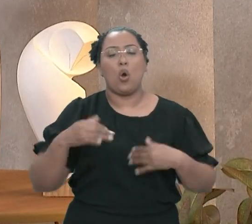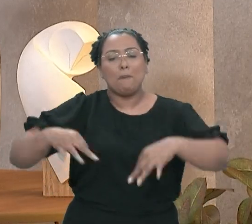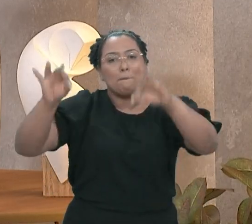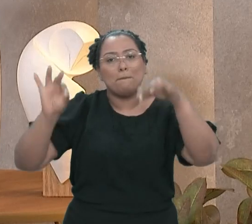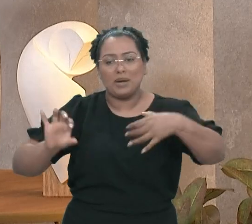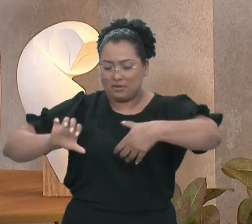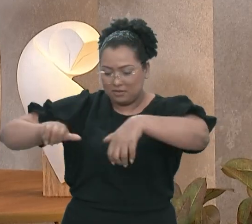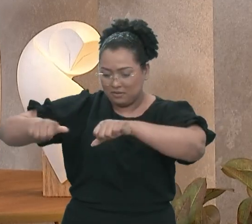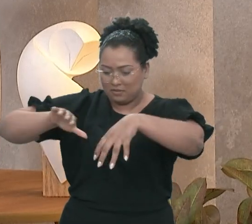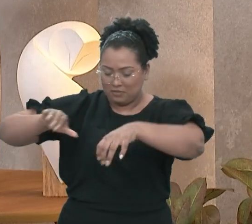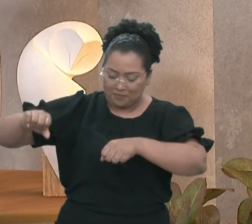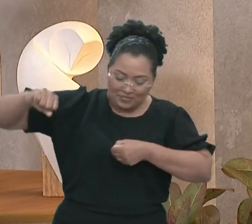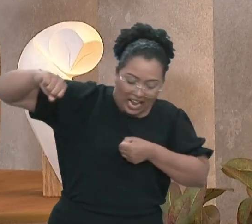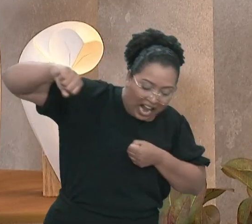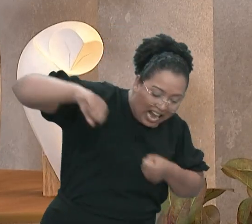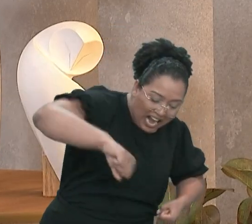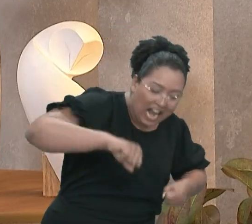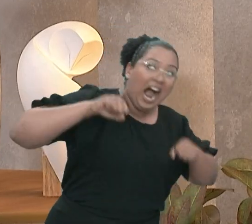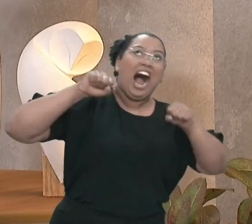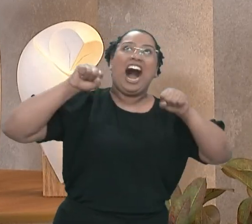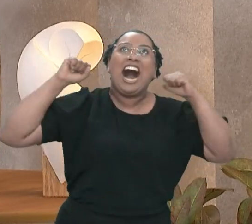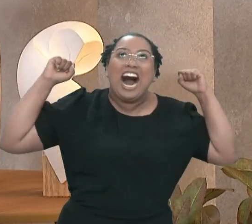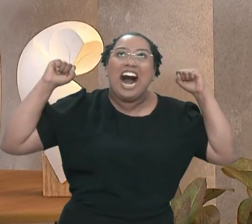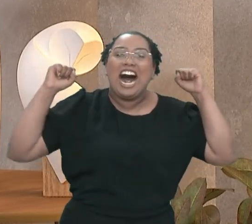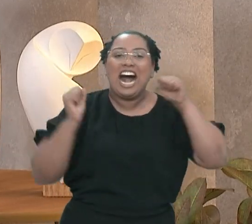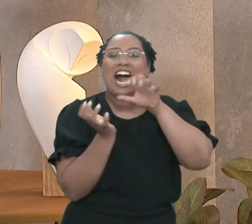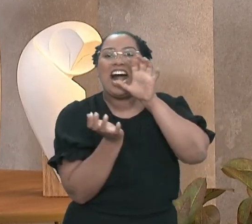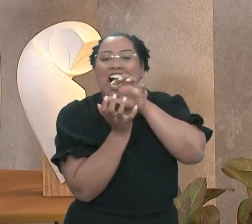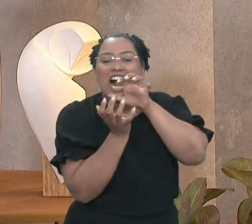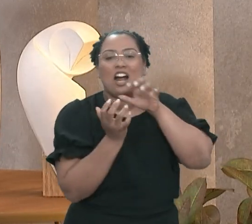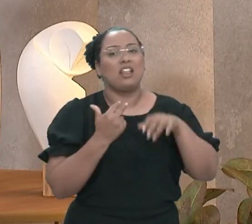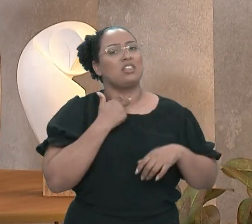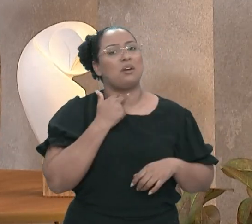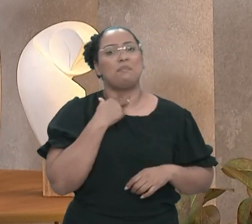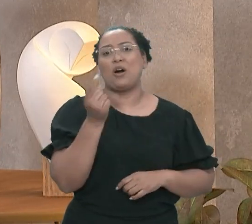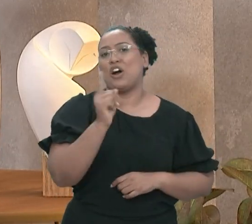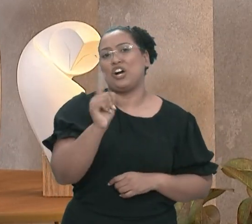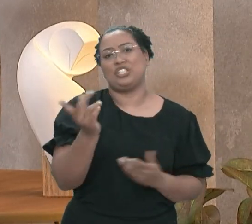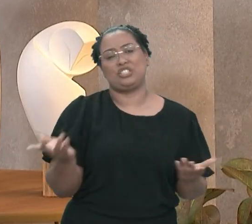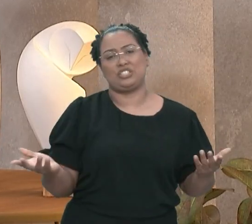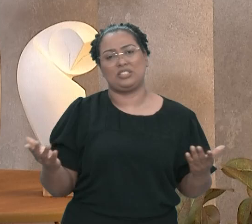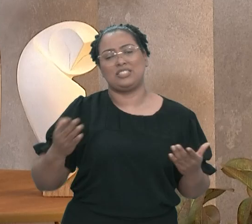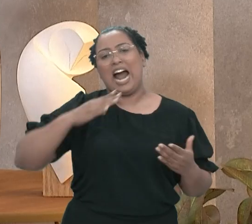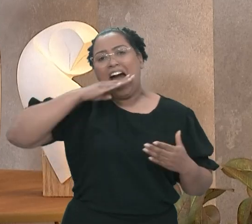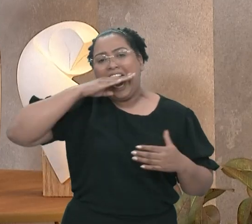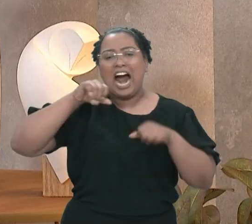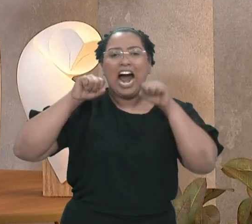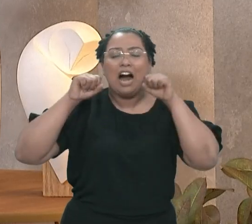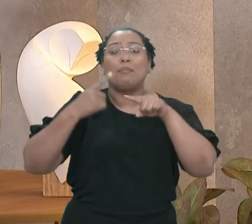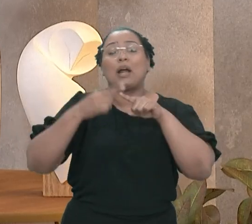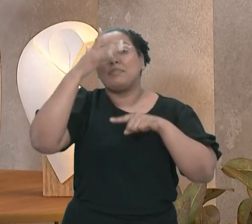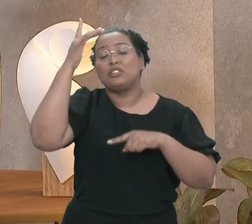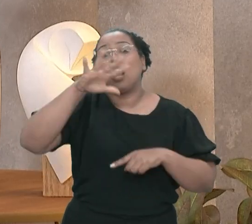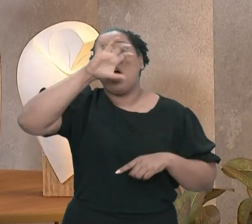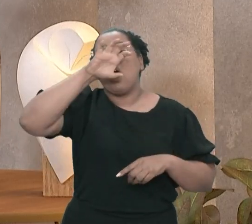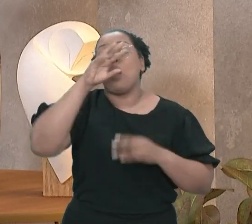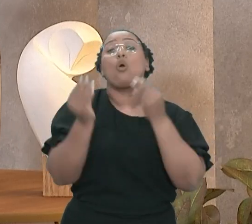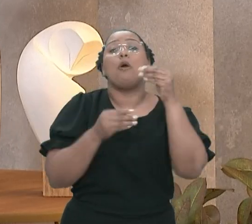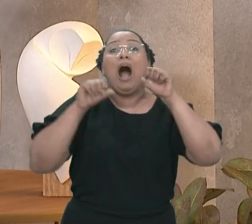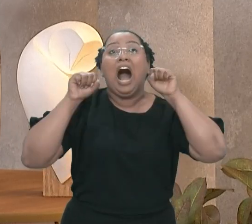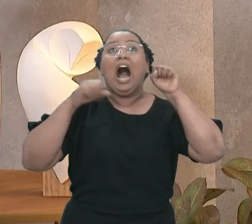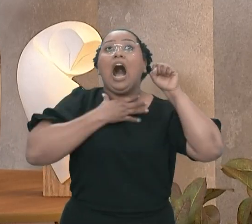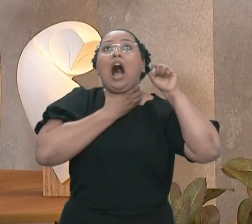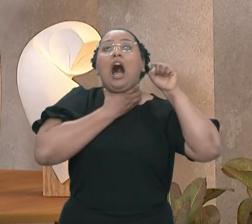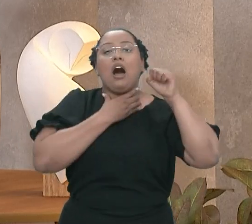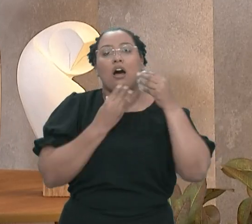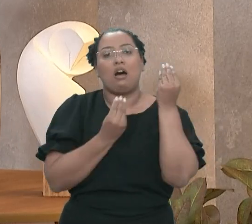na boca também para deixar a boca aberta, a via aérea aberta. Isso também não pode, porque você pode prejudicar a respiração dessa pessoa. Então tudo